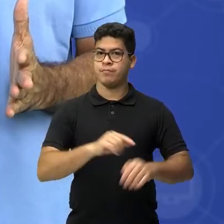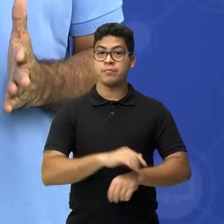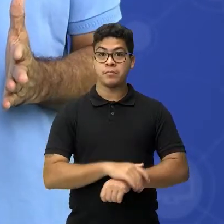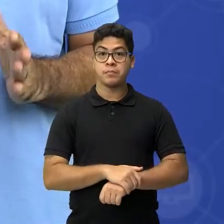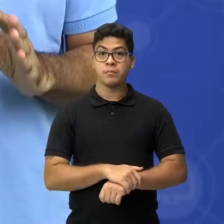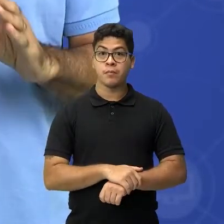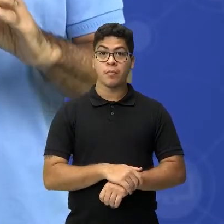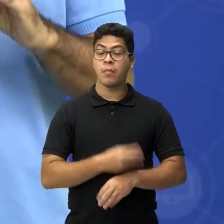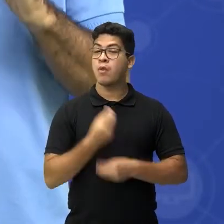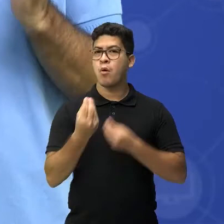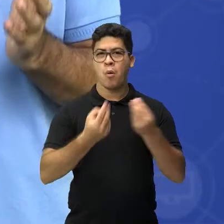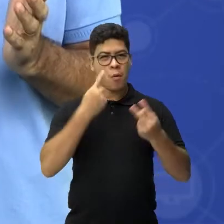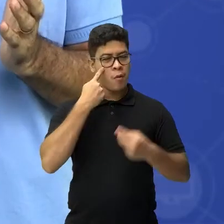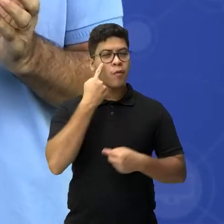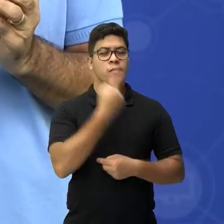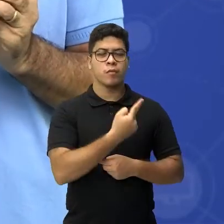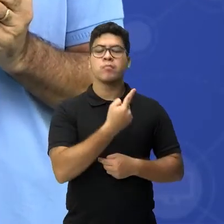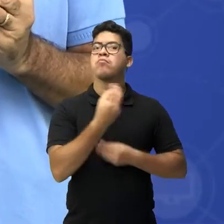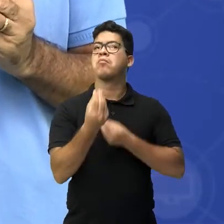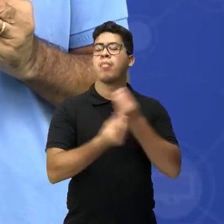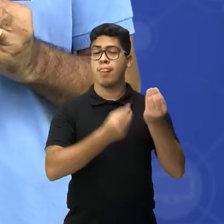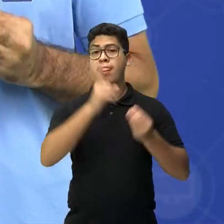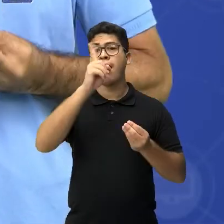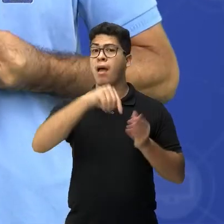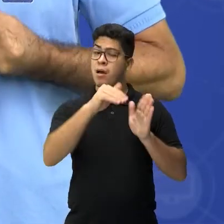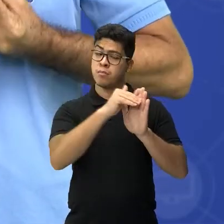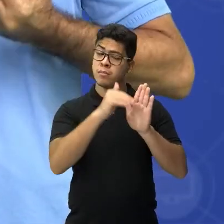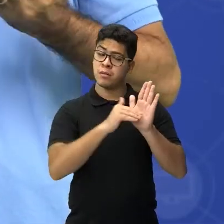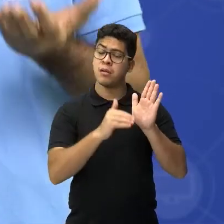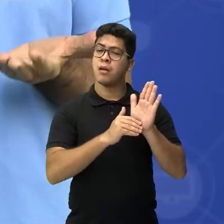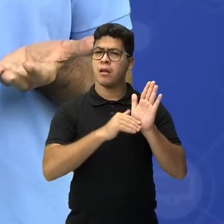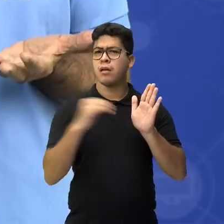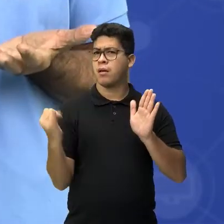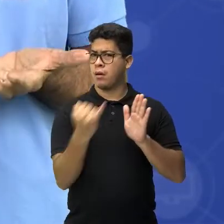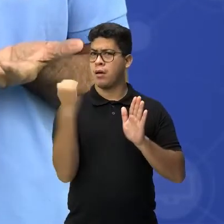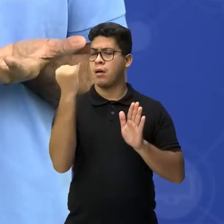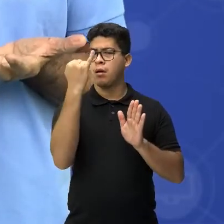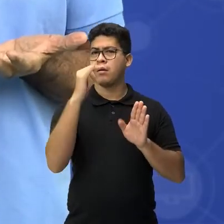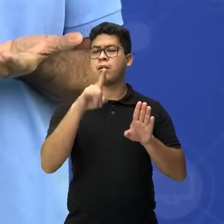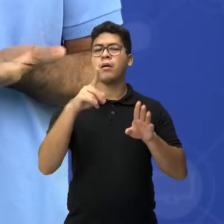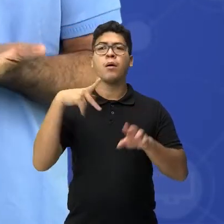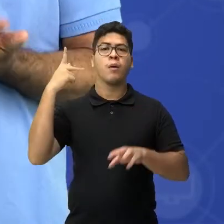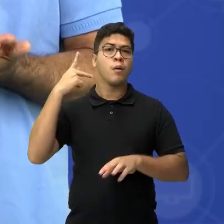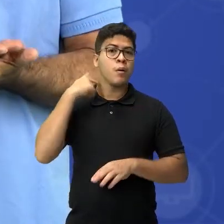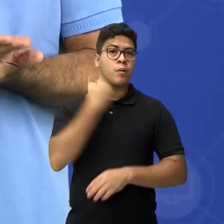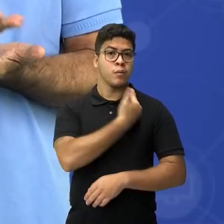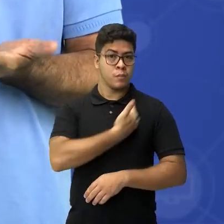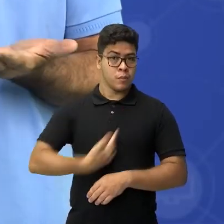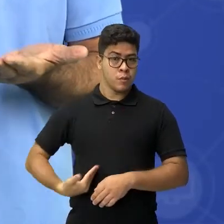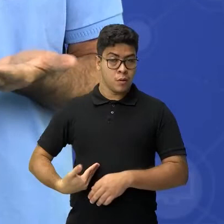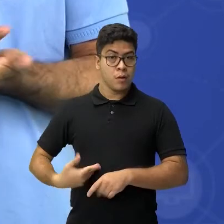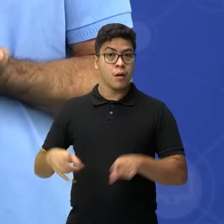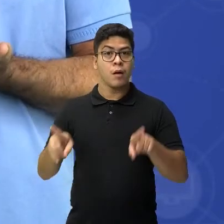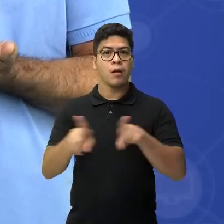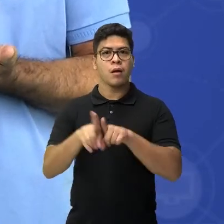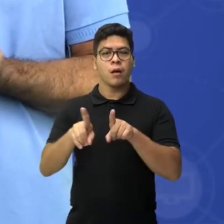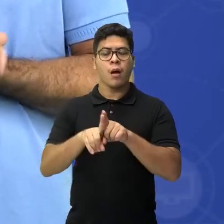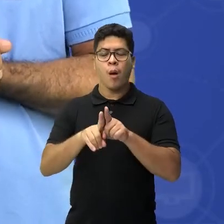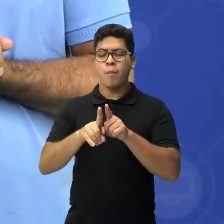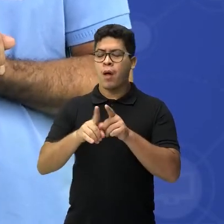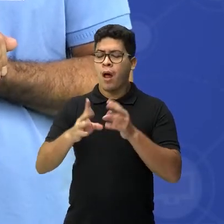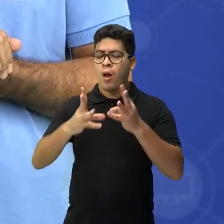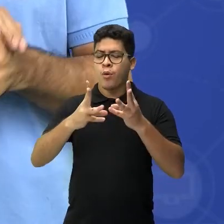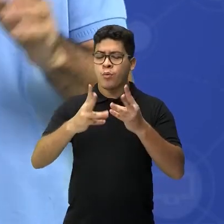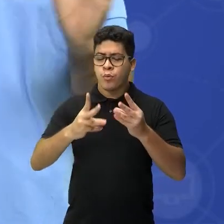vejam aí, gente. Esses princípios são importantes para criar políticas que venham minimizar